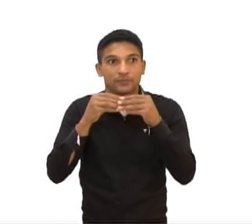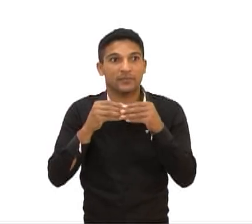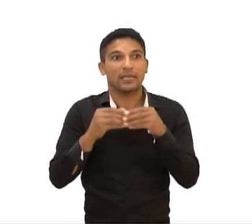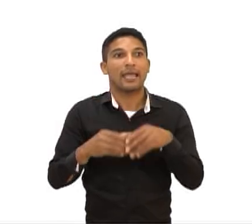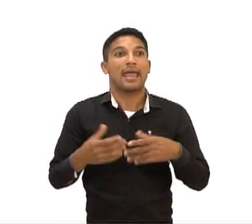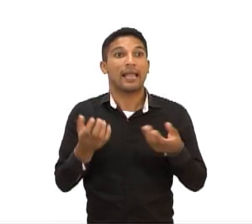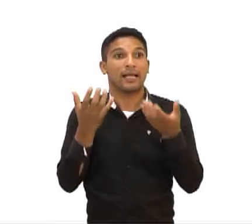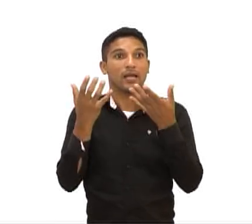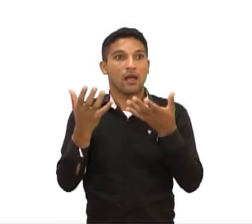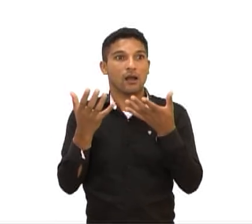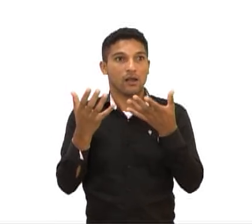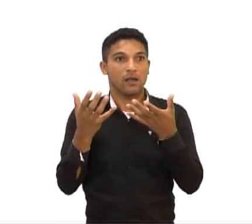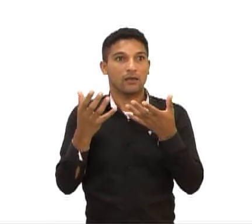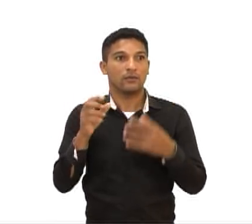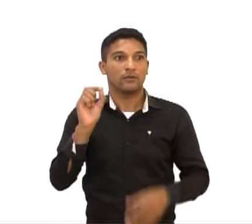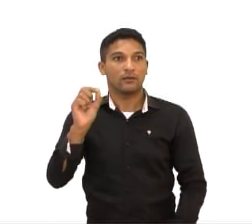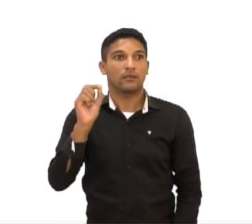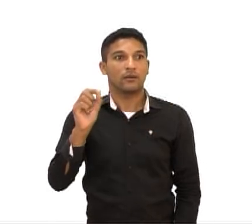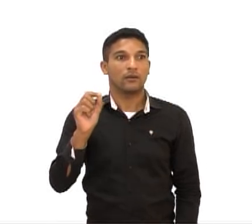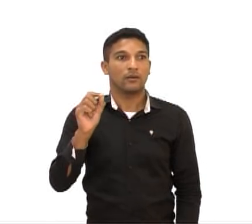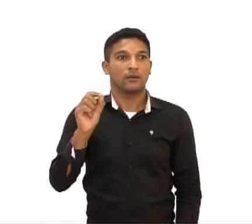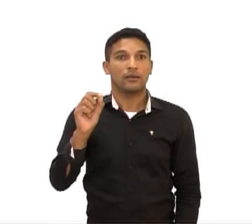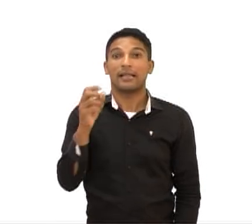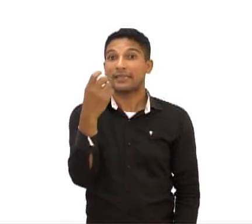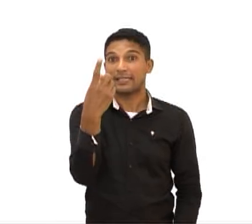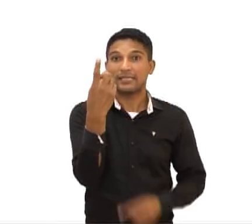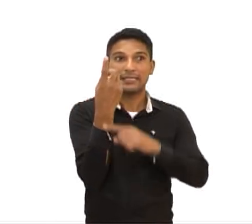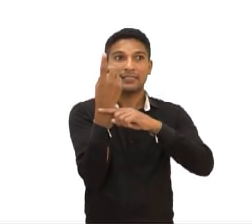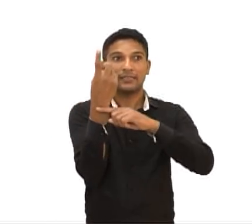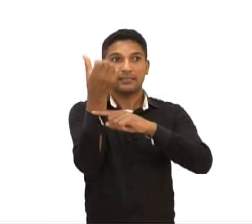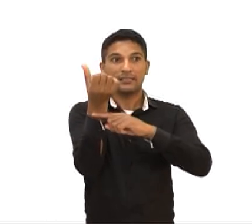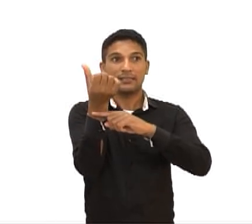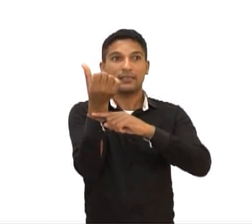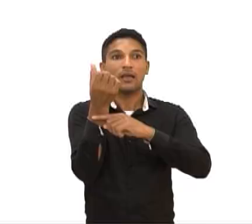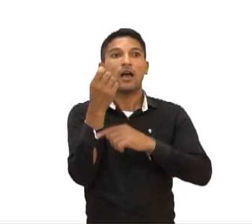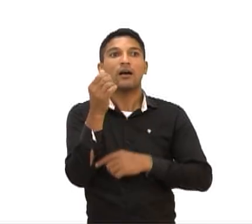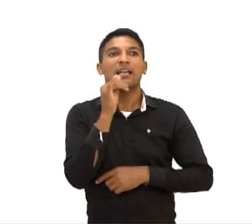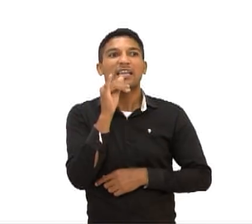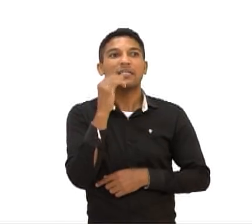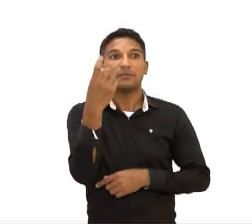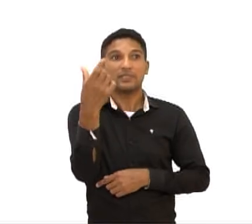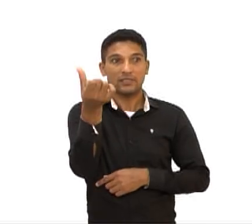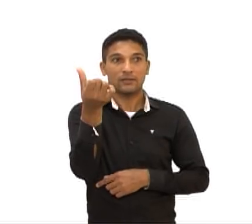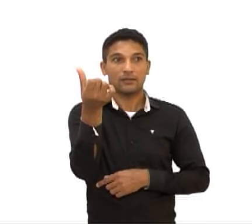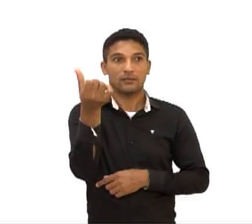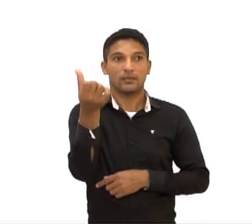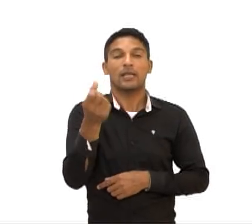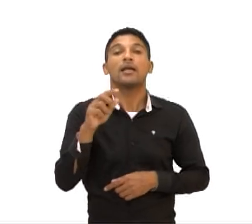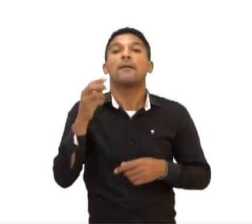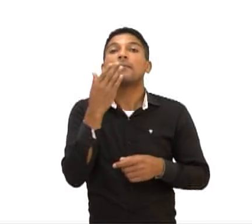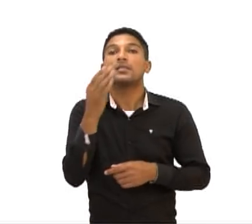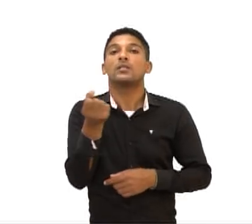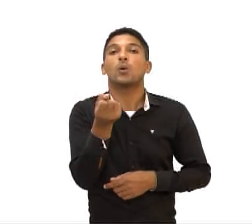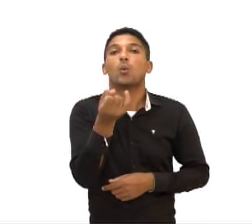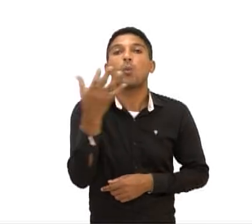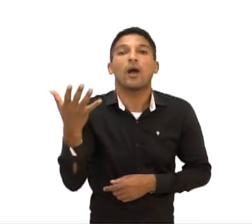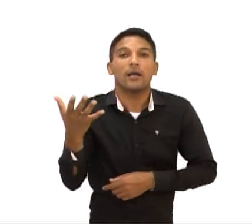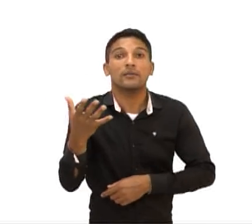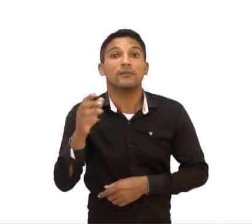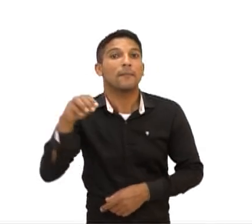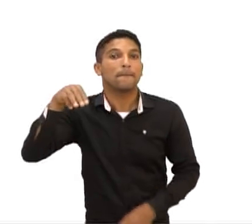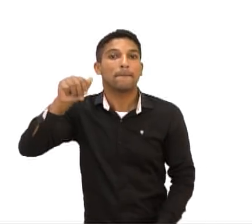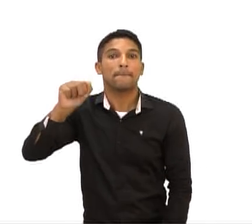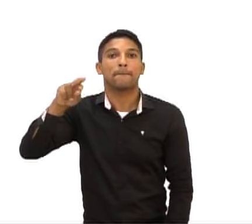Agora, a Marta, ela tem 16 que correspondem a uma parte só. O que ele pede? Quantos sanduíches Marta